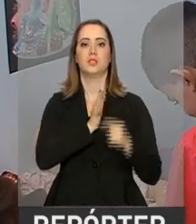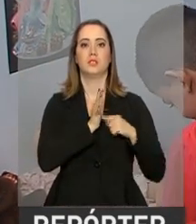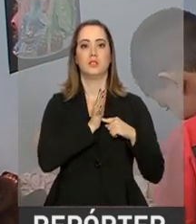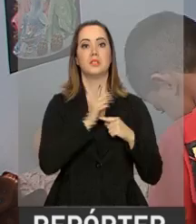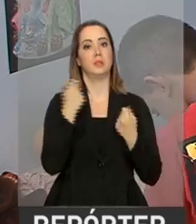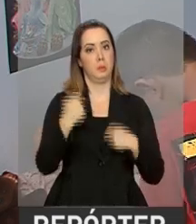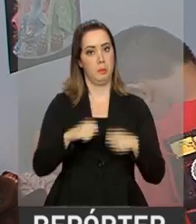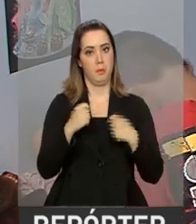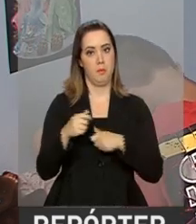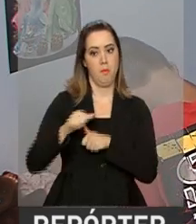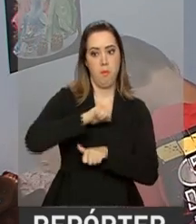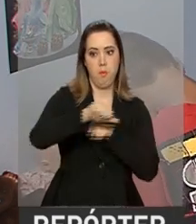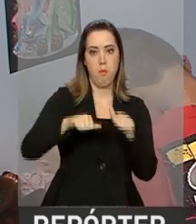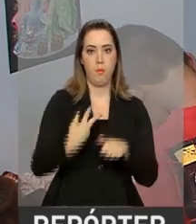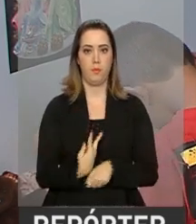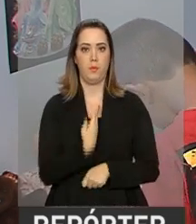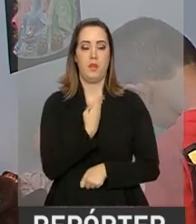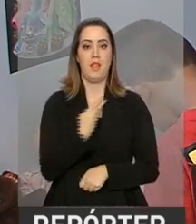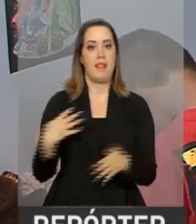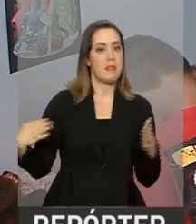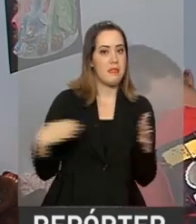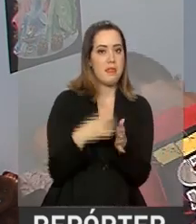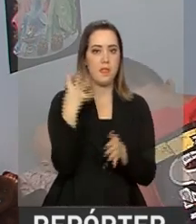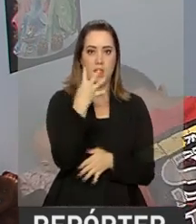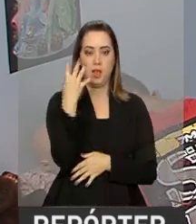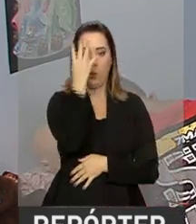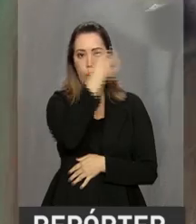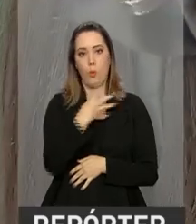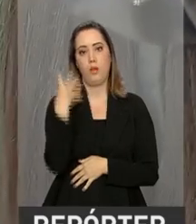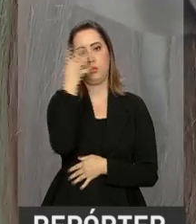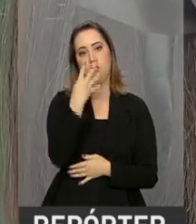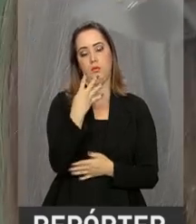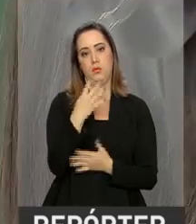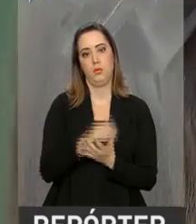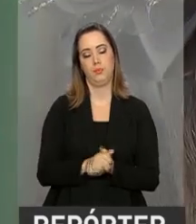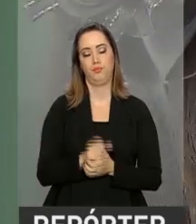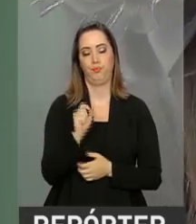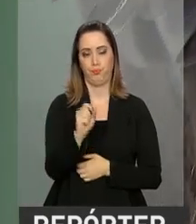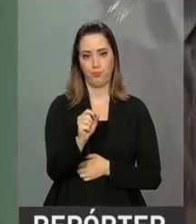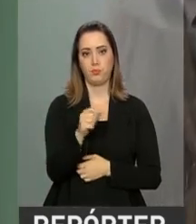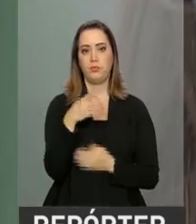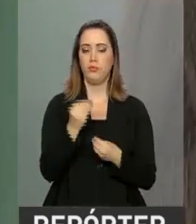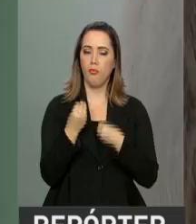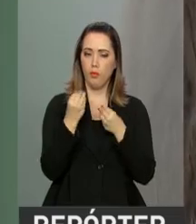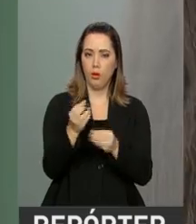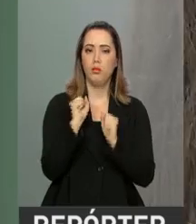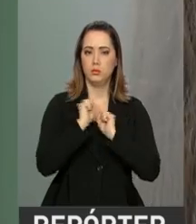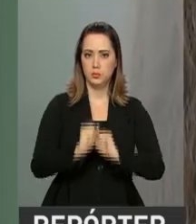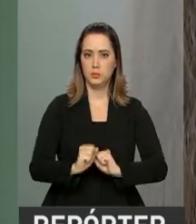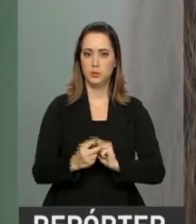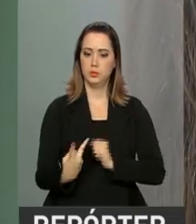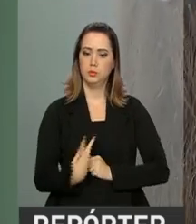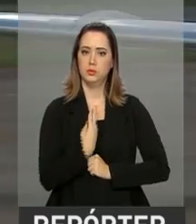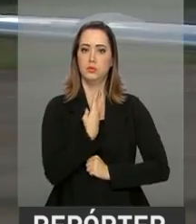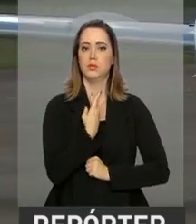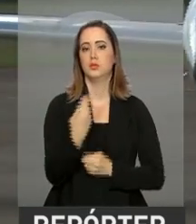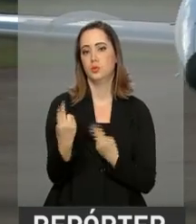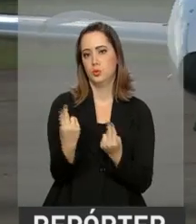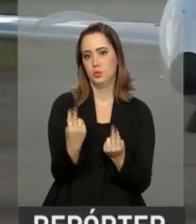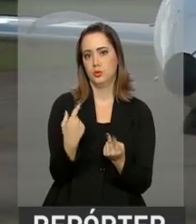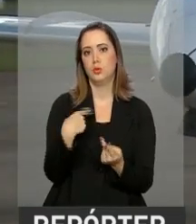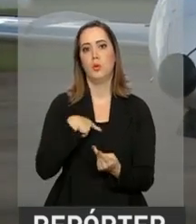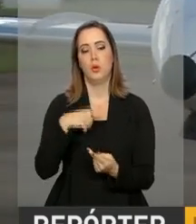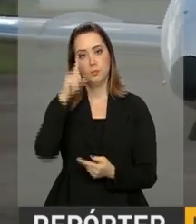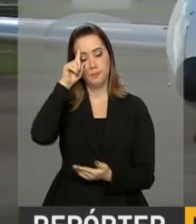ser transplantado em até 4 horas depois de retirado para garantir a realização de operações como essa um decreto